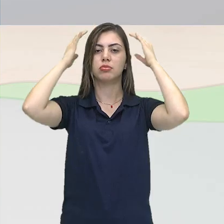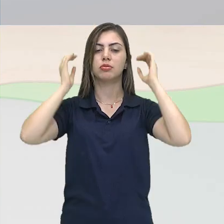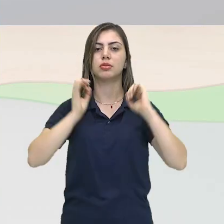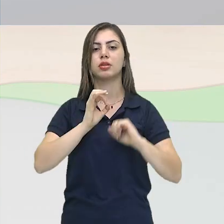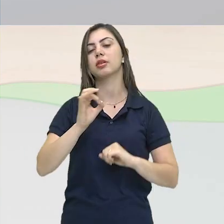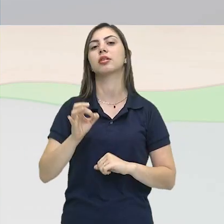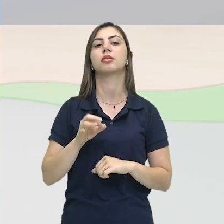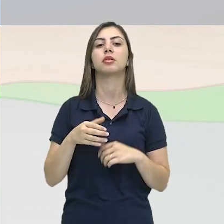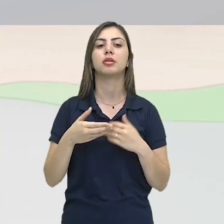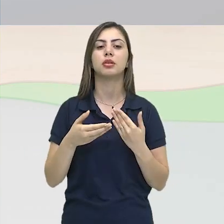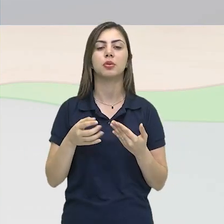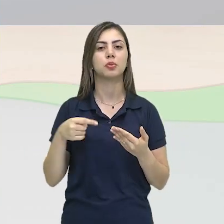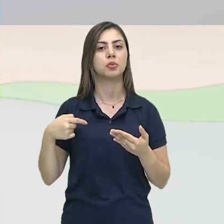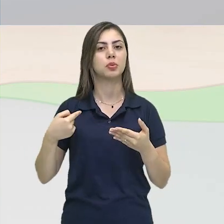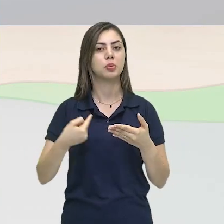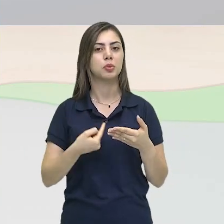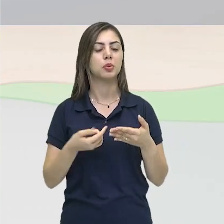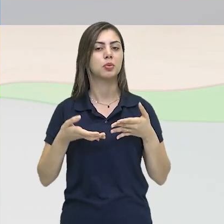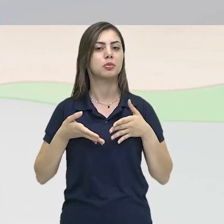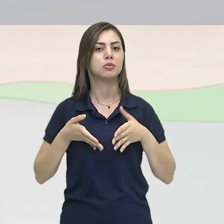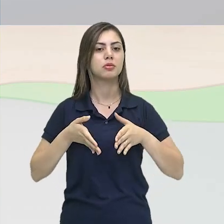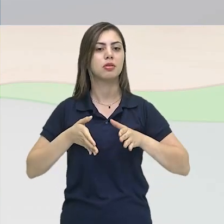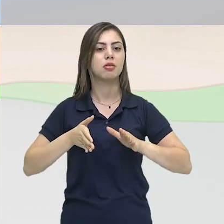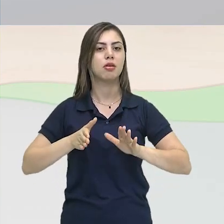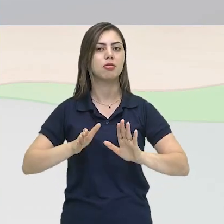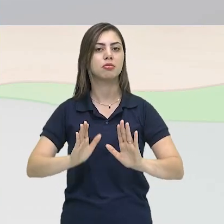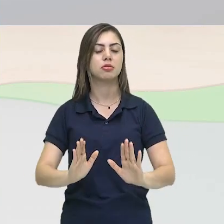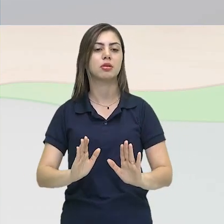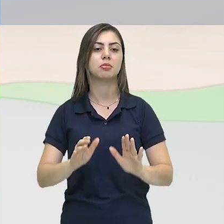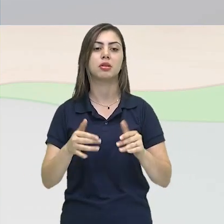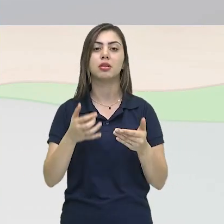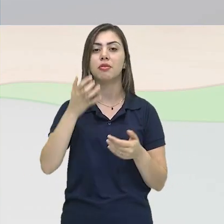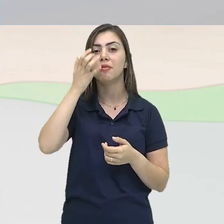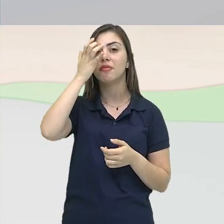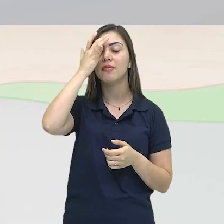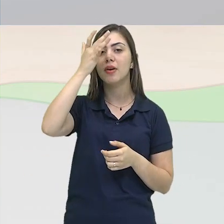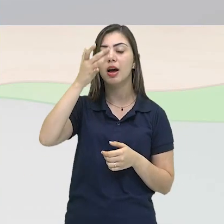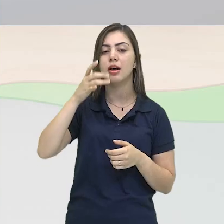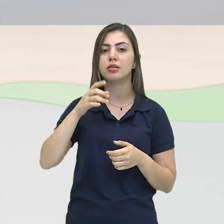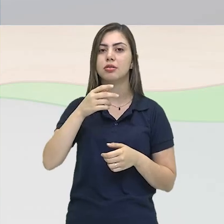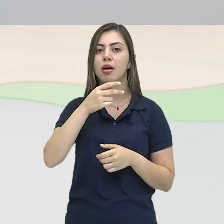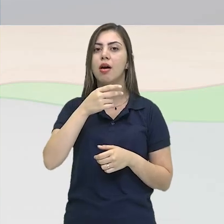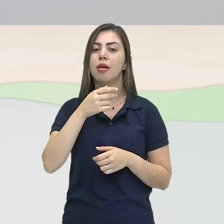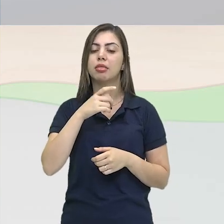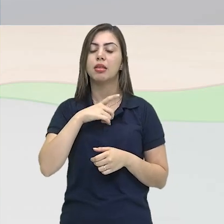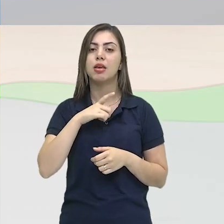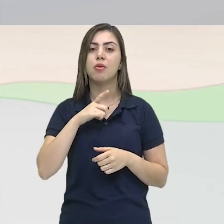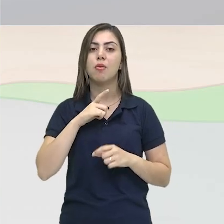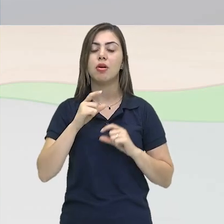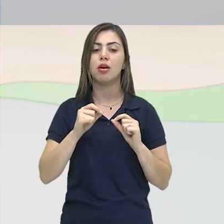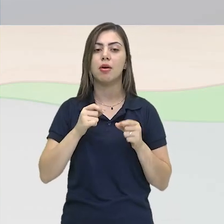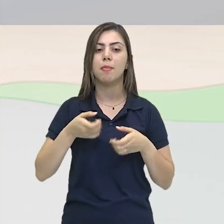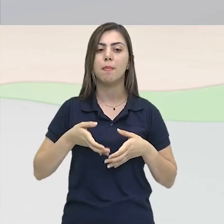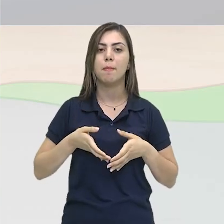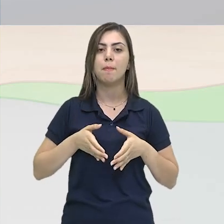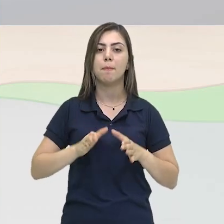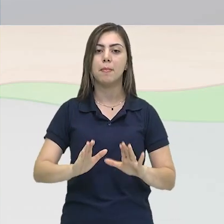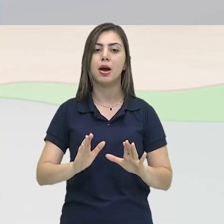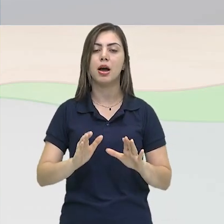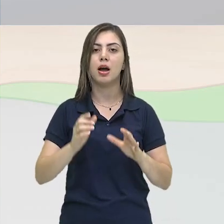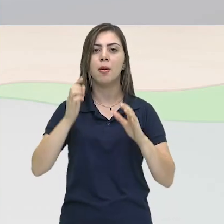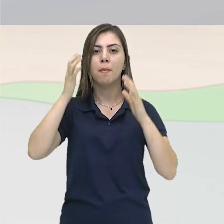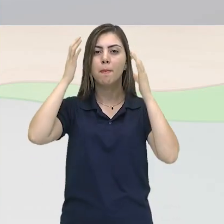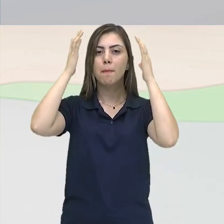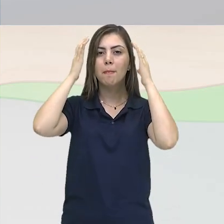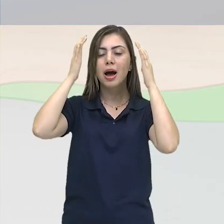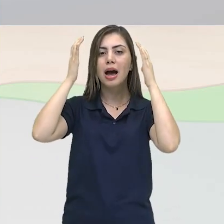nossa cabeça, quando nós nascemos, para facilitar o parto, o nosso crânio ele está dividido em